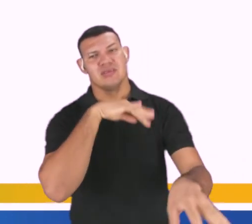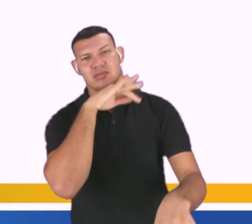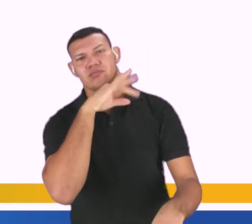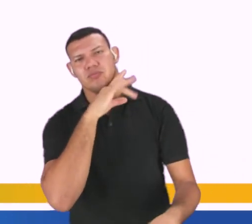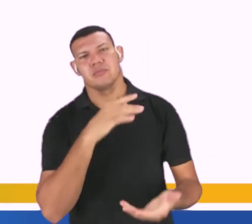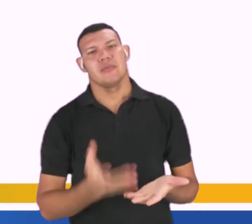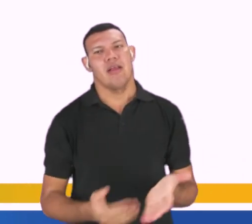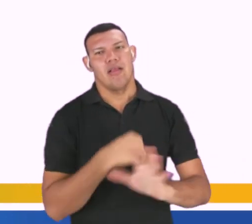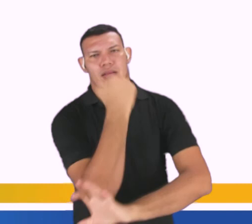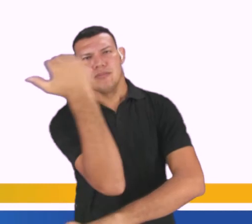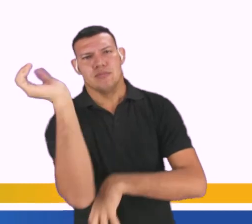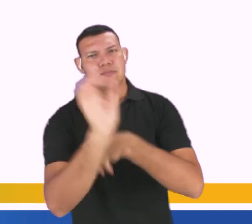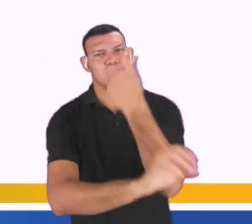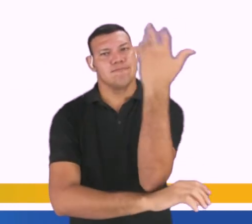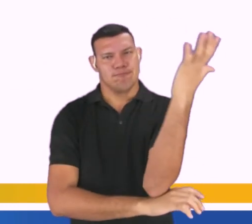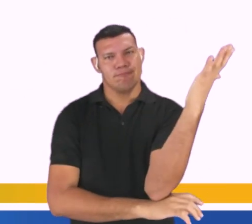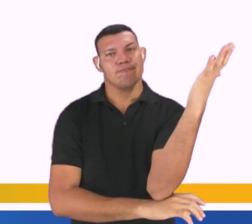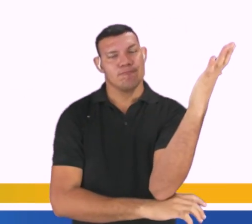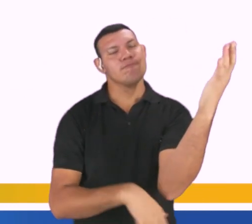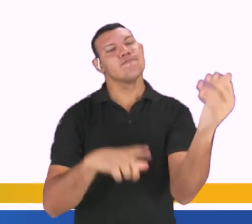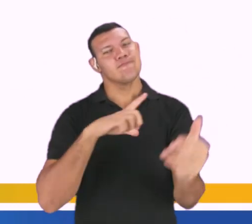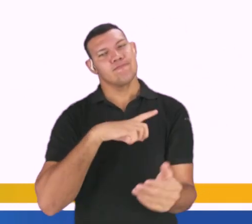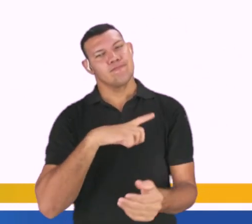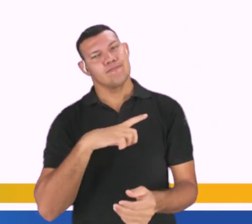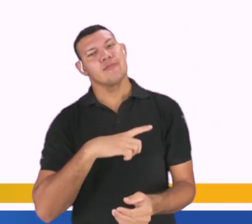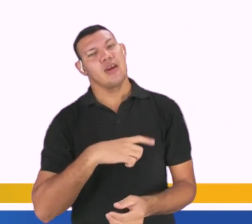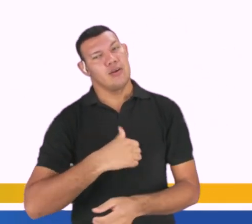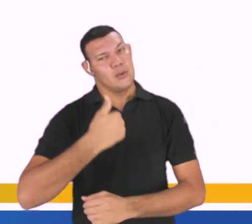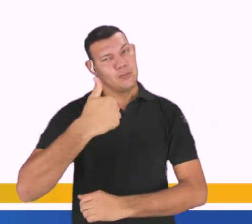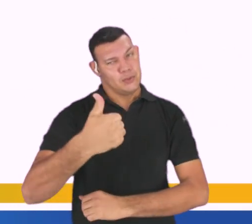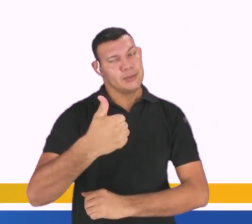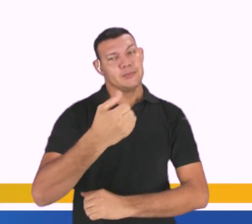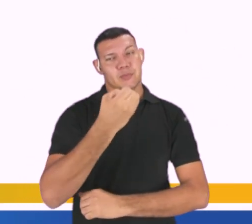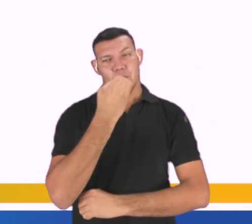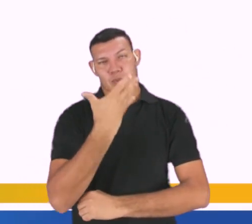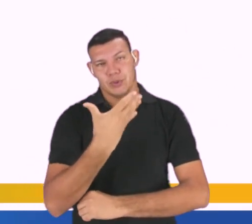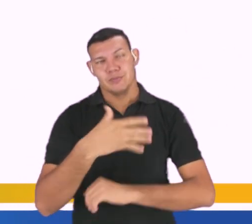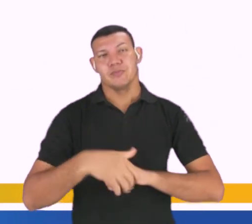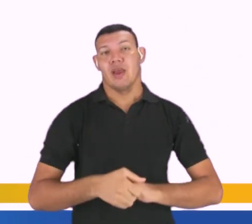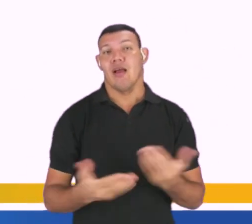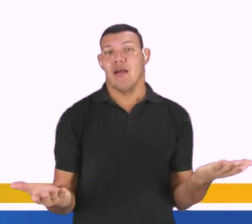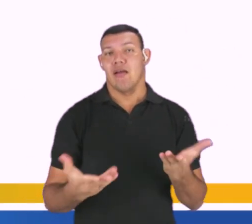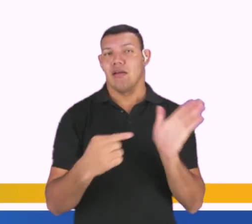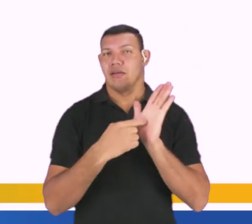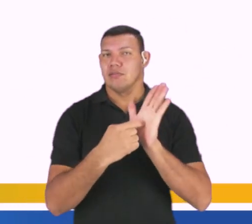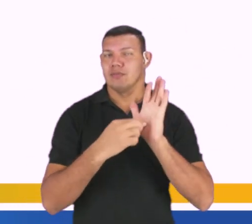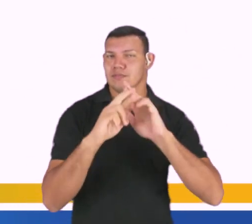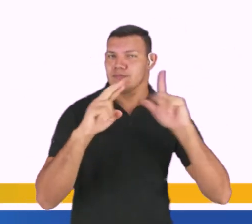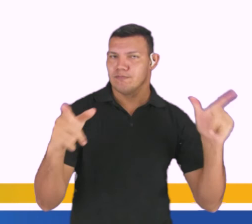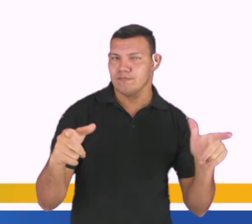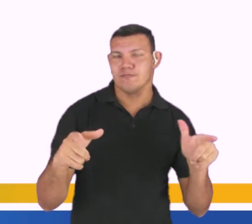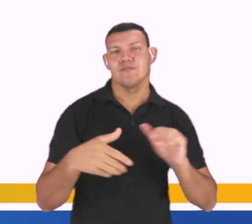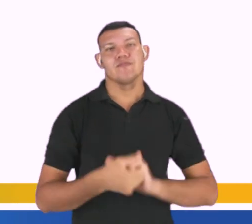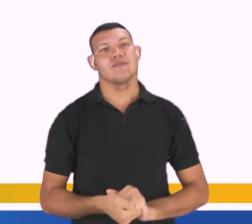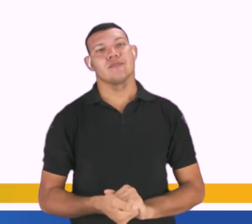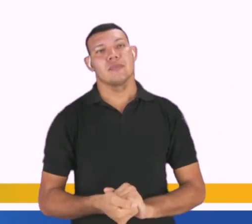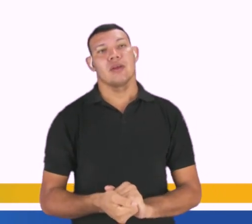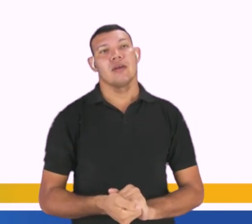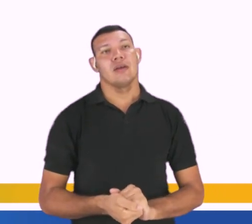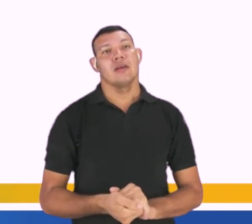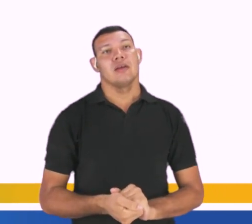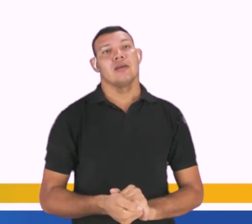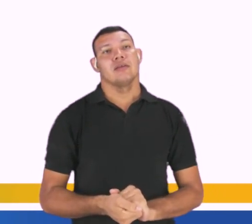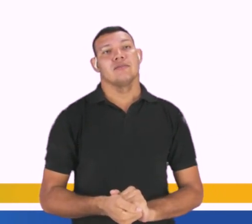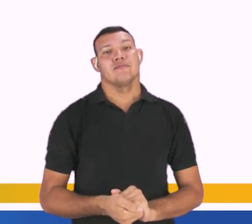impacto ambiental, mas também existe o positivo. Vamos ver a diferença dos dois. Negativos quando causa algum